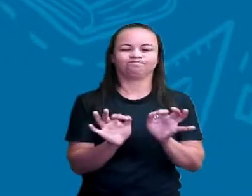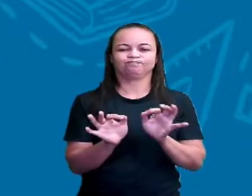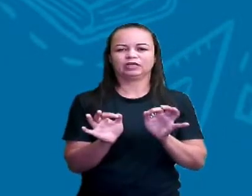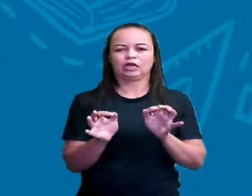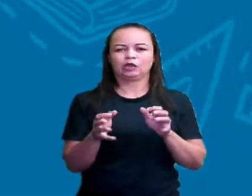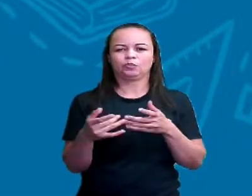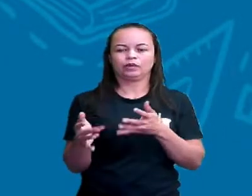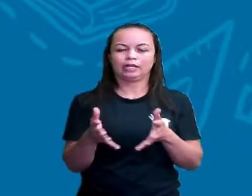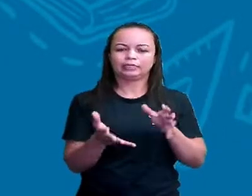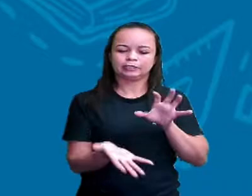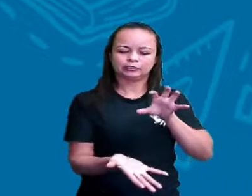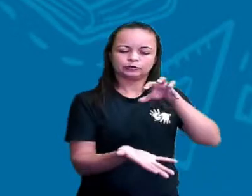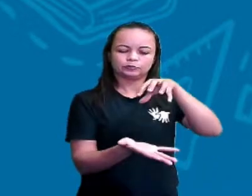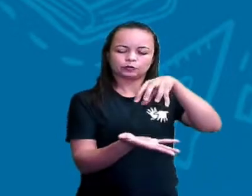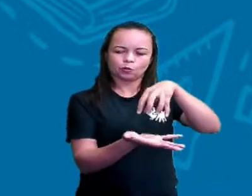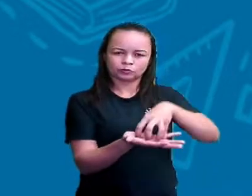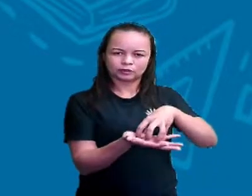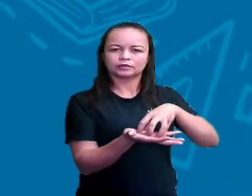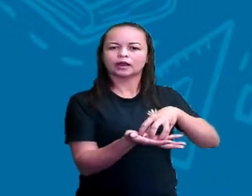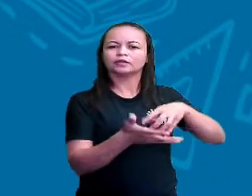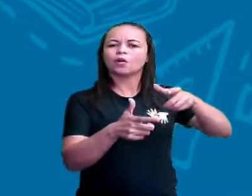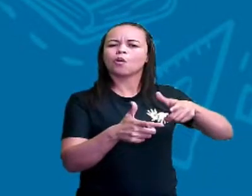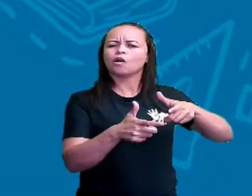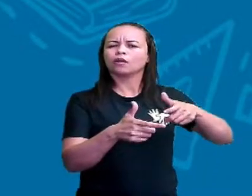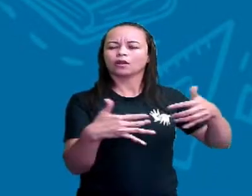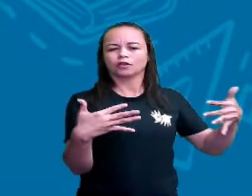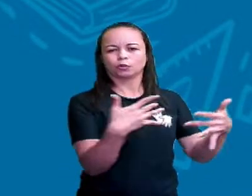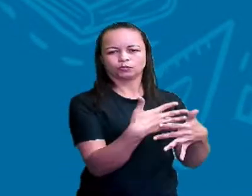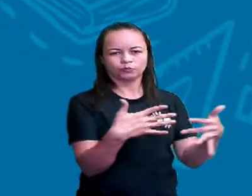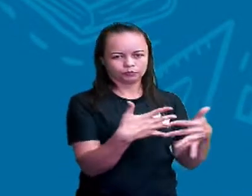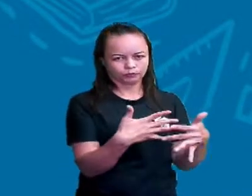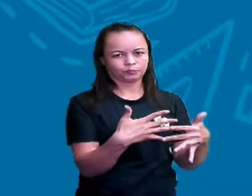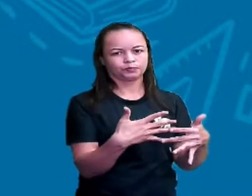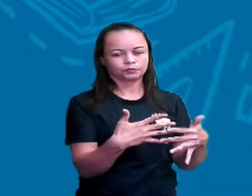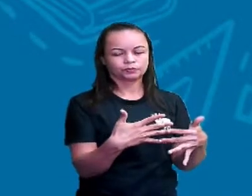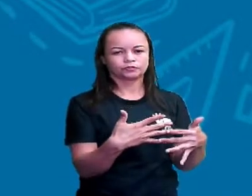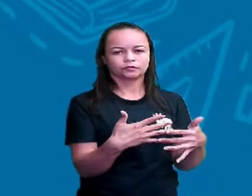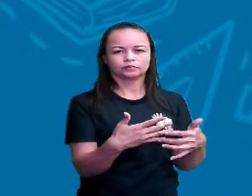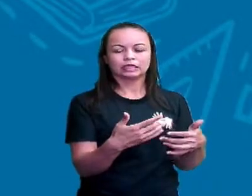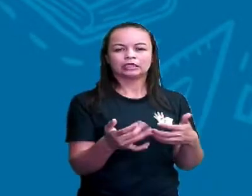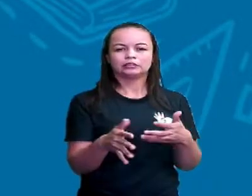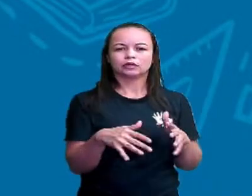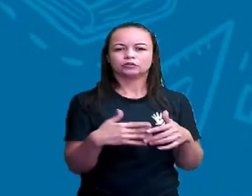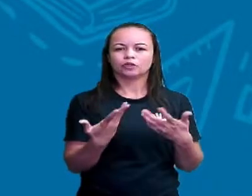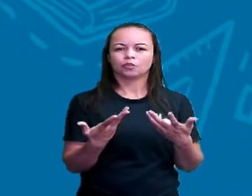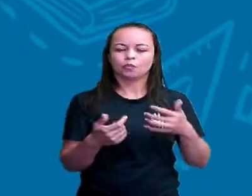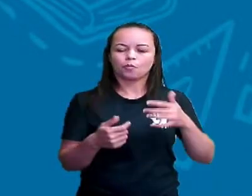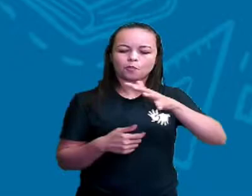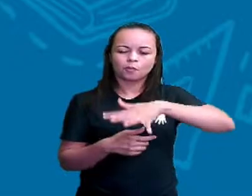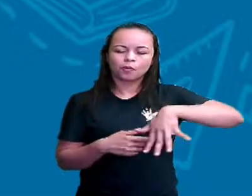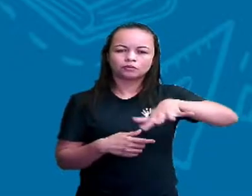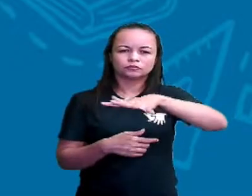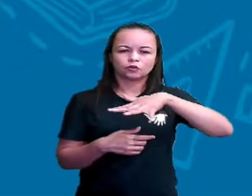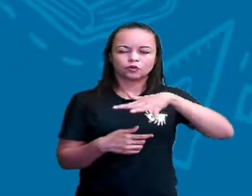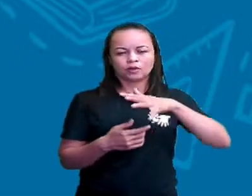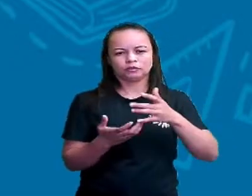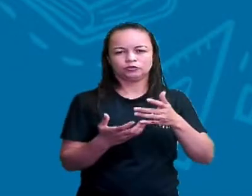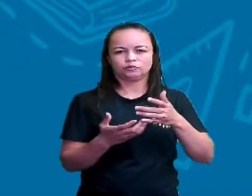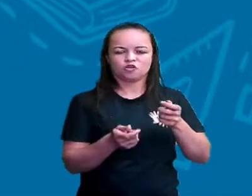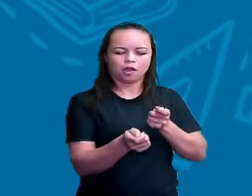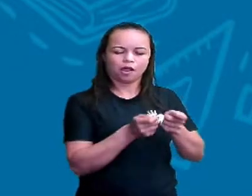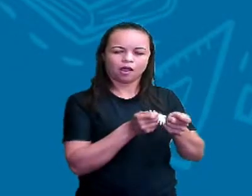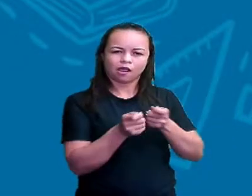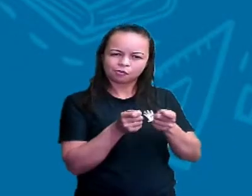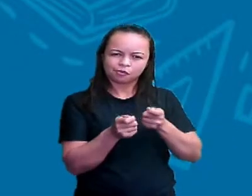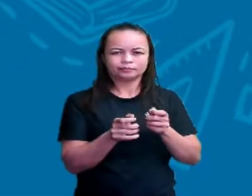está concentrada na zona urbana, né? Então, povoado, ele não é povoado de forma regular, ou